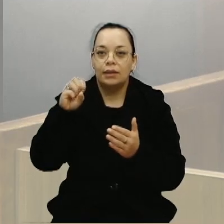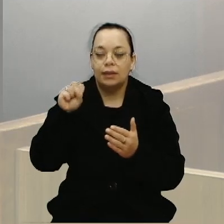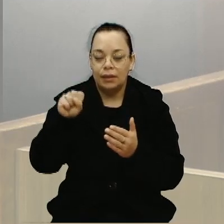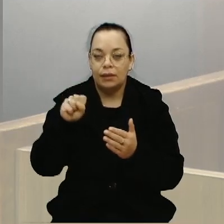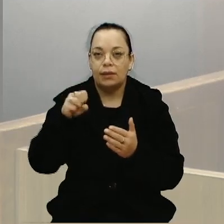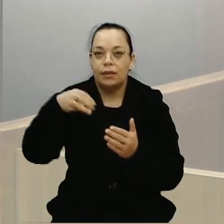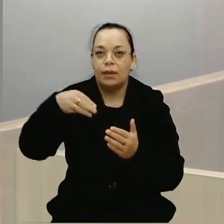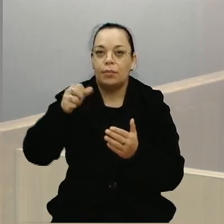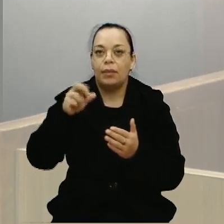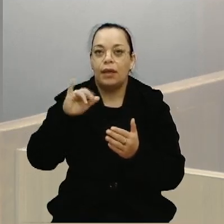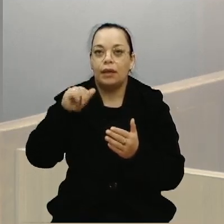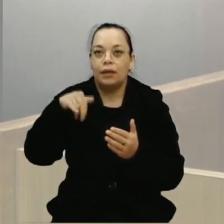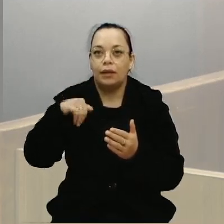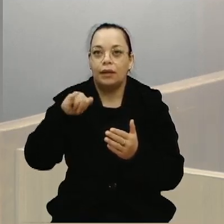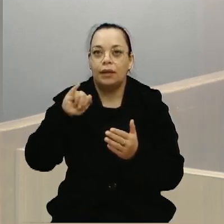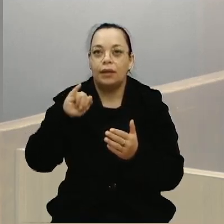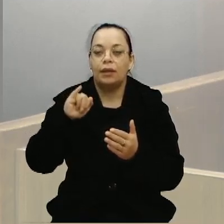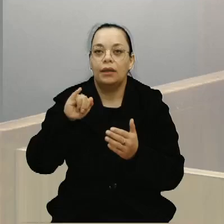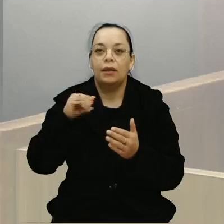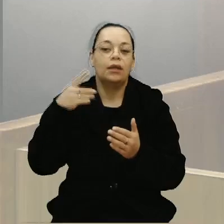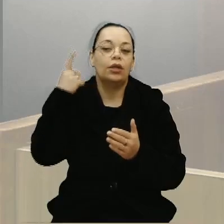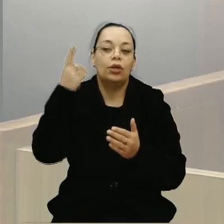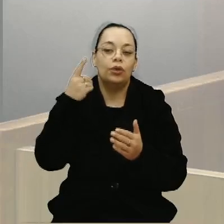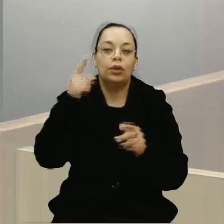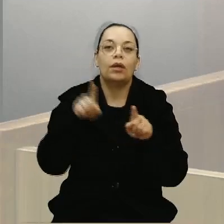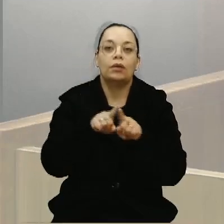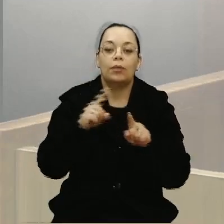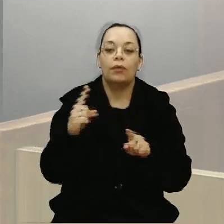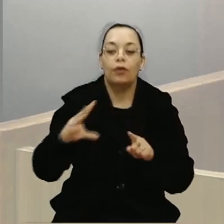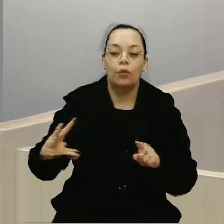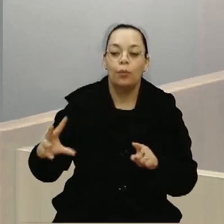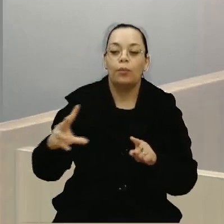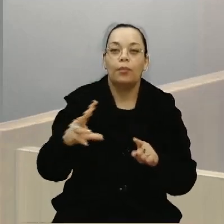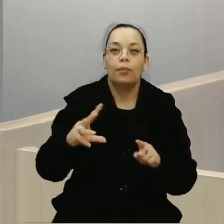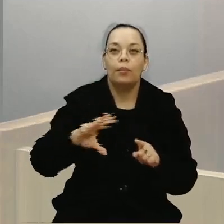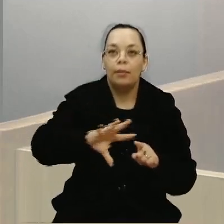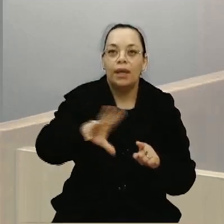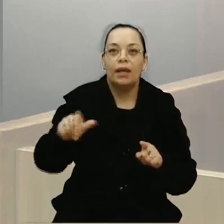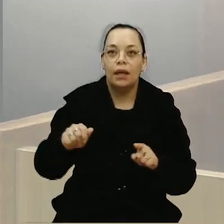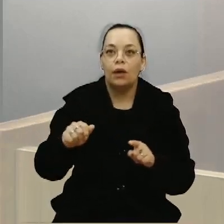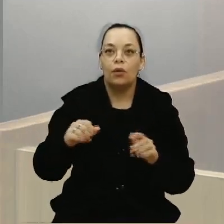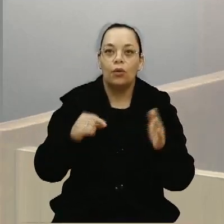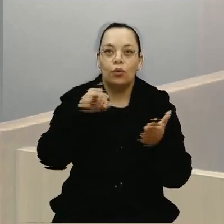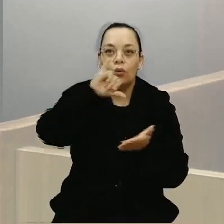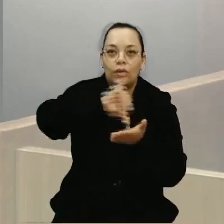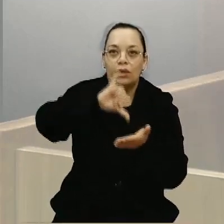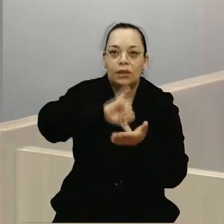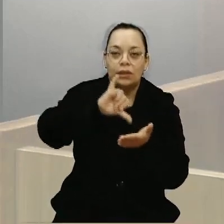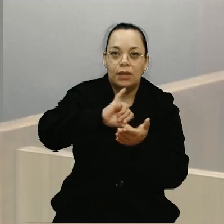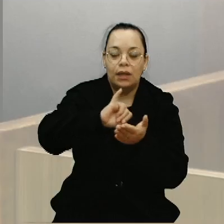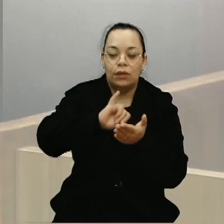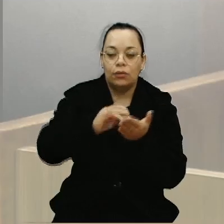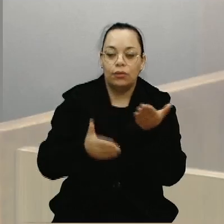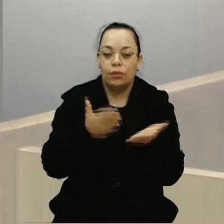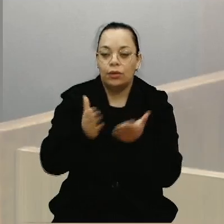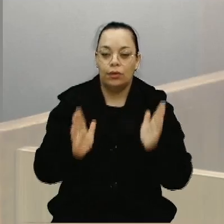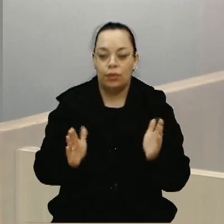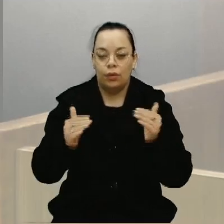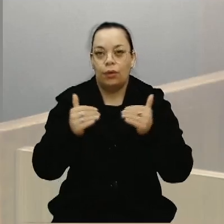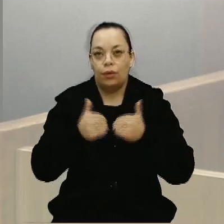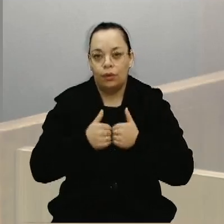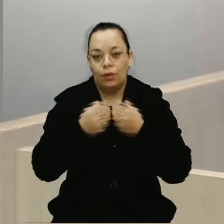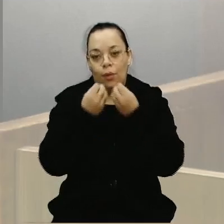também o deputado está vendo mais 1 milhão para o Centro de Atendimento ao Autista. Então eram essas